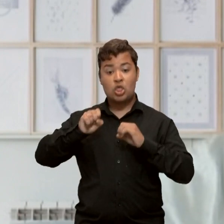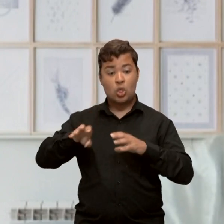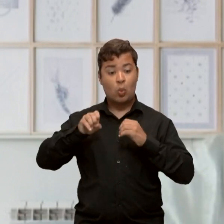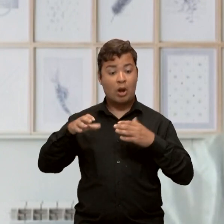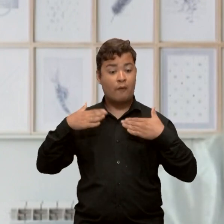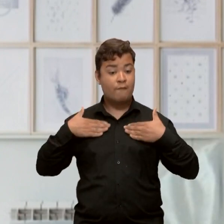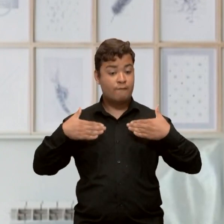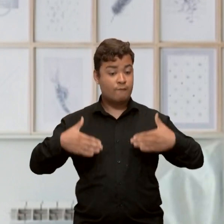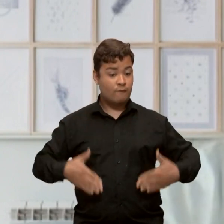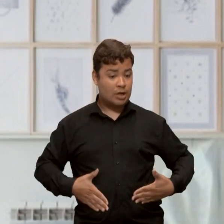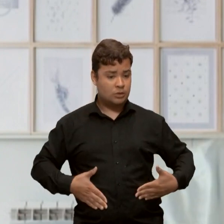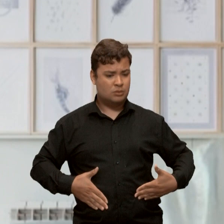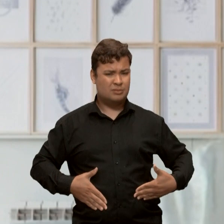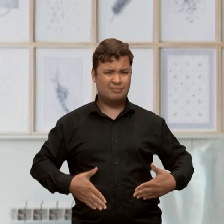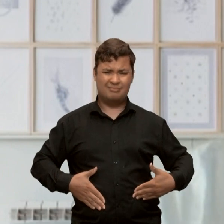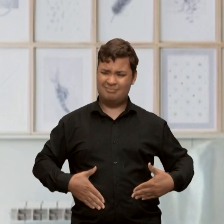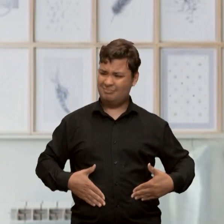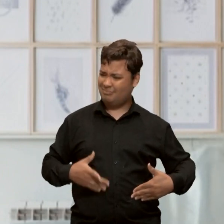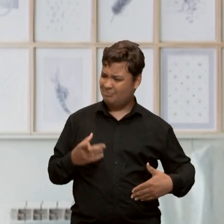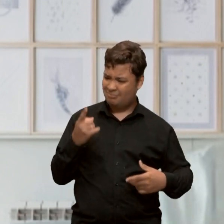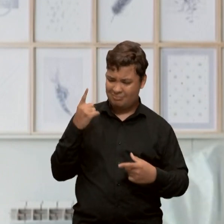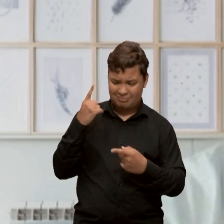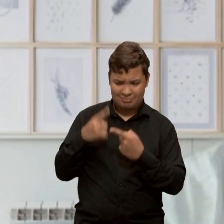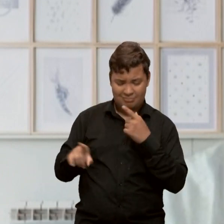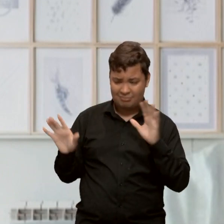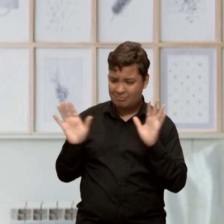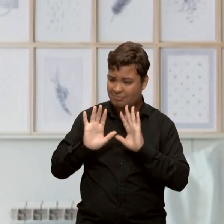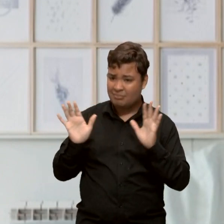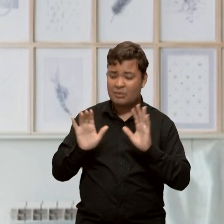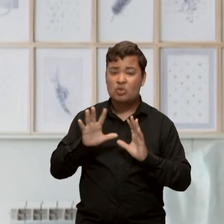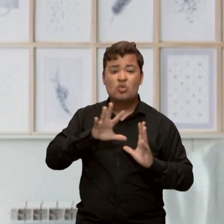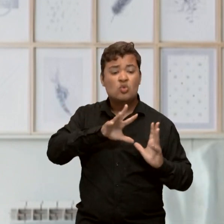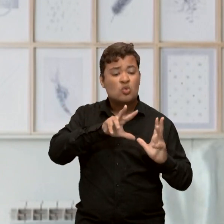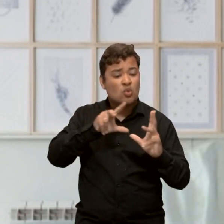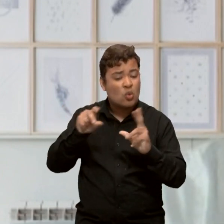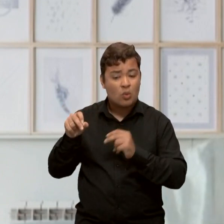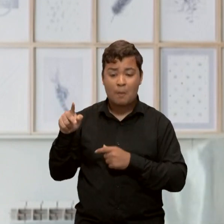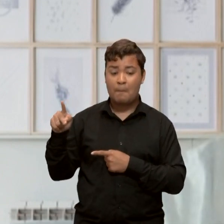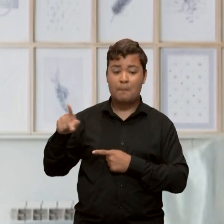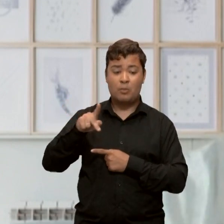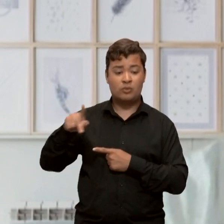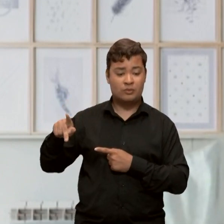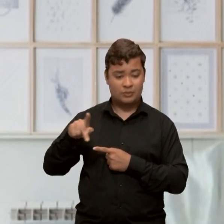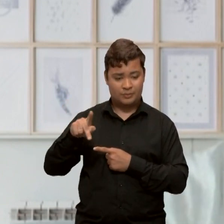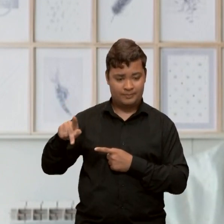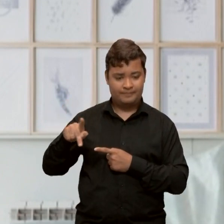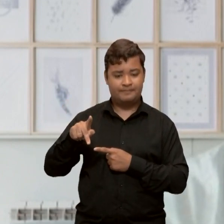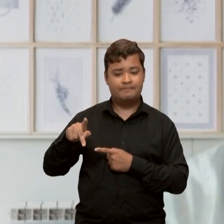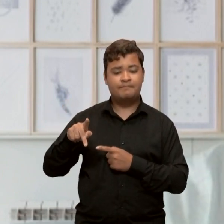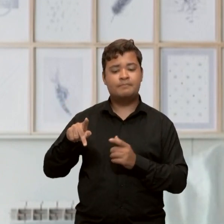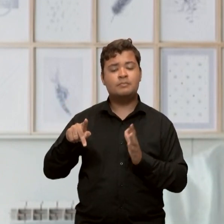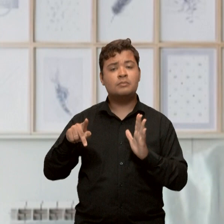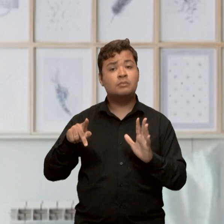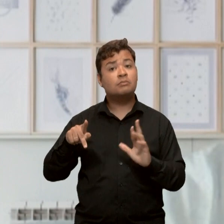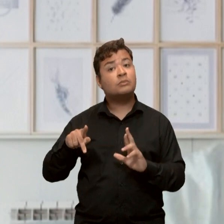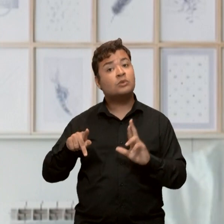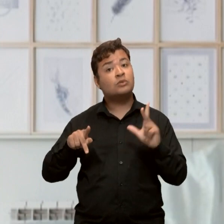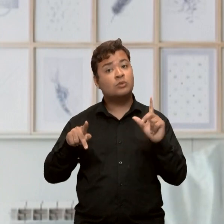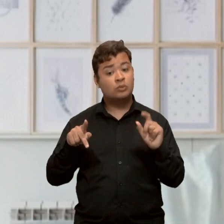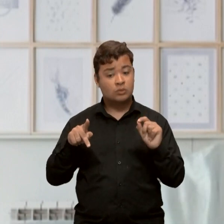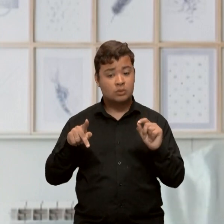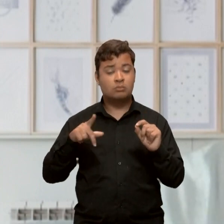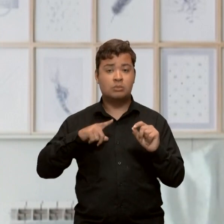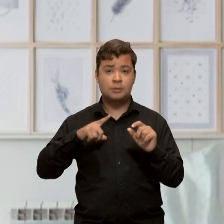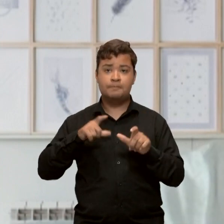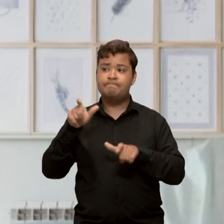que não existe, né? Todos são professores, todos somos professores. Há diferença no campo da